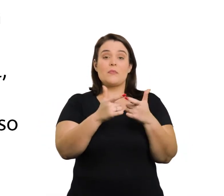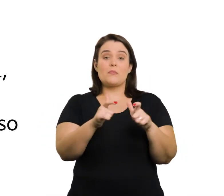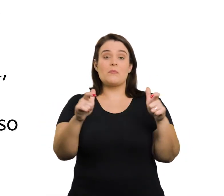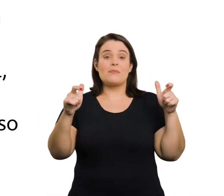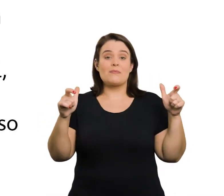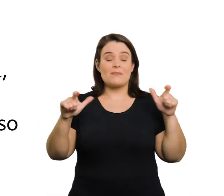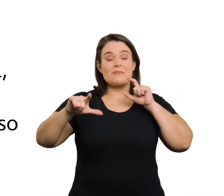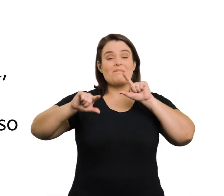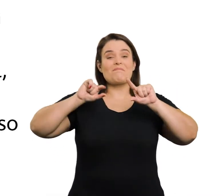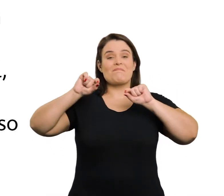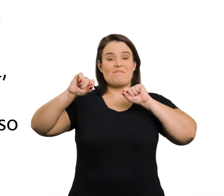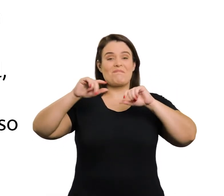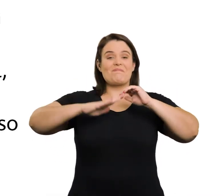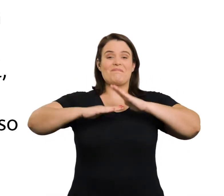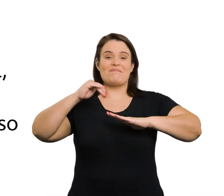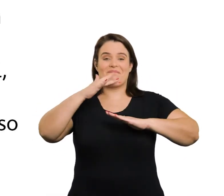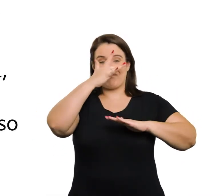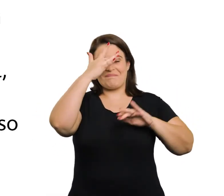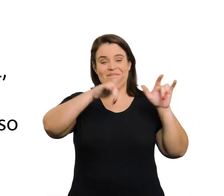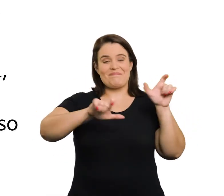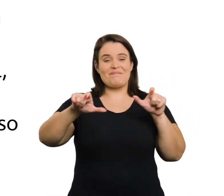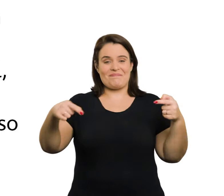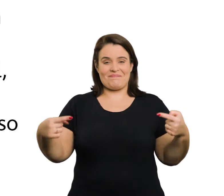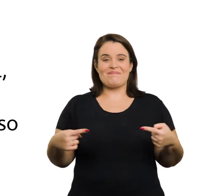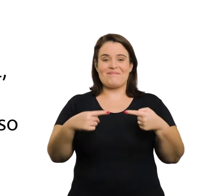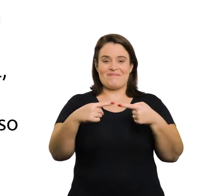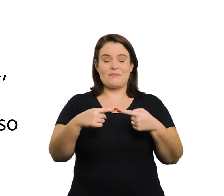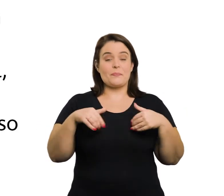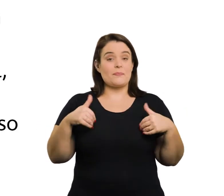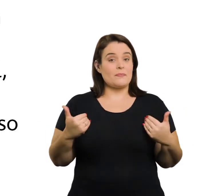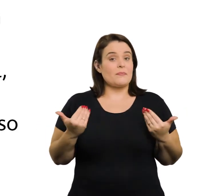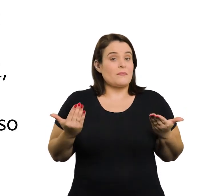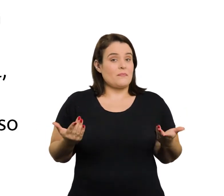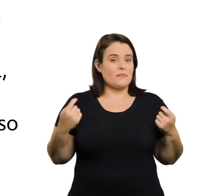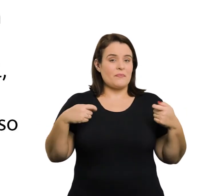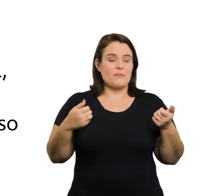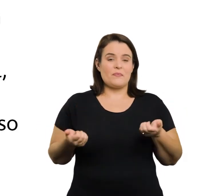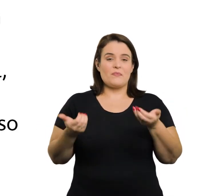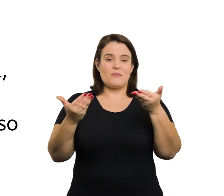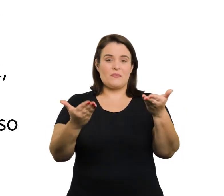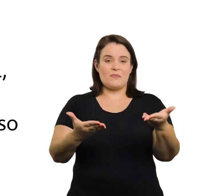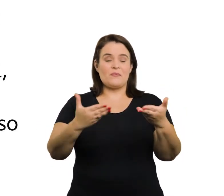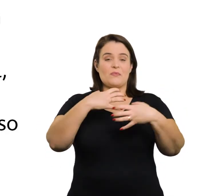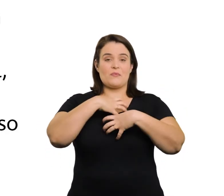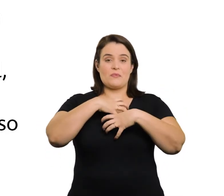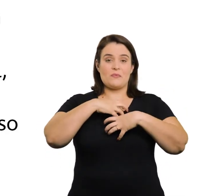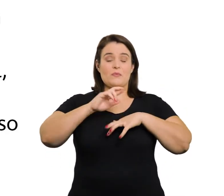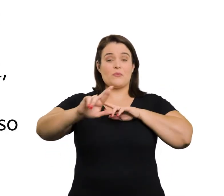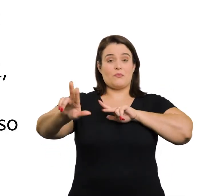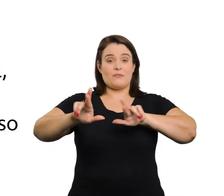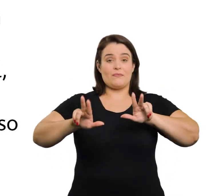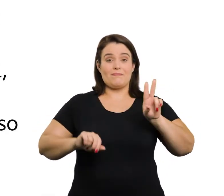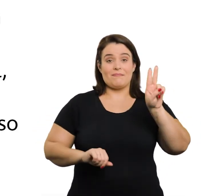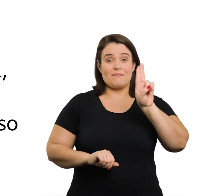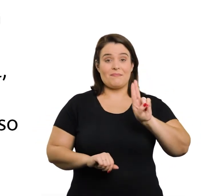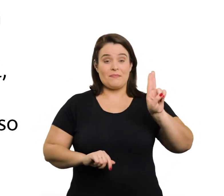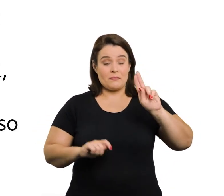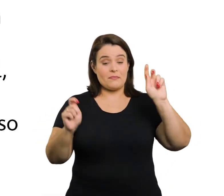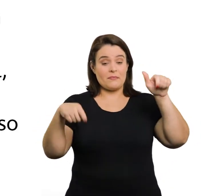das preferências e habilidades das pessoas. Para tal, devem-se oferecer diferentes maneiras de